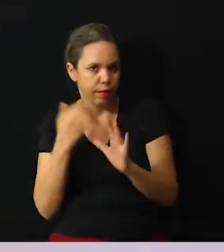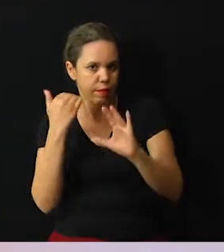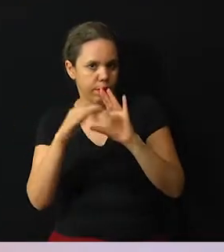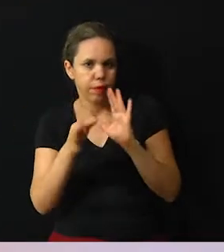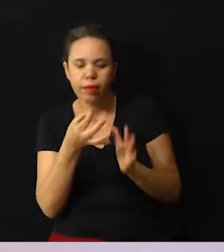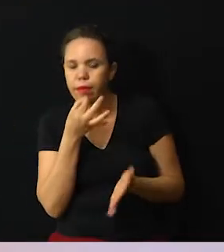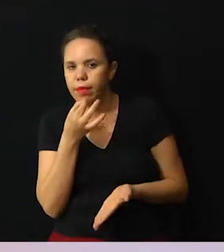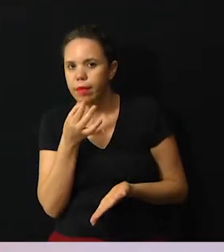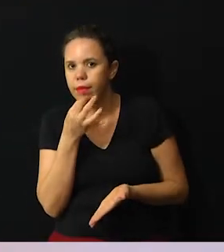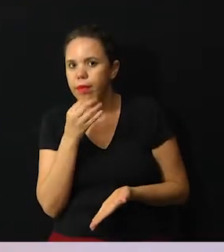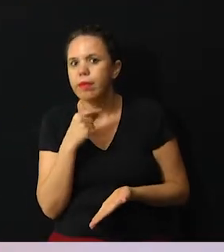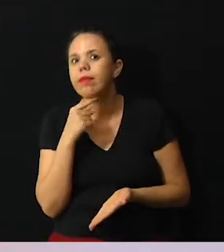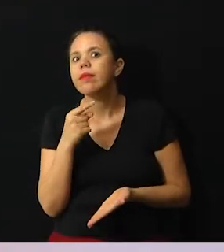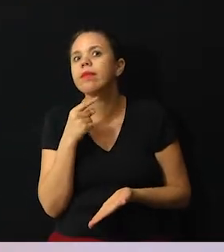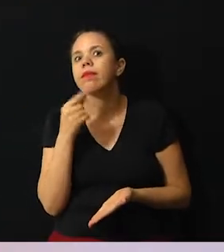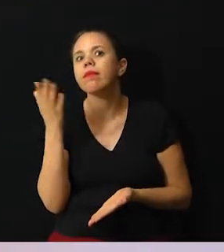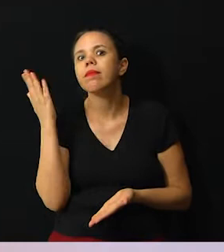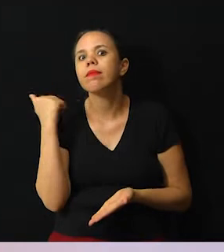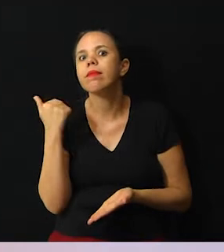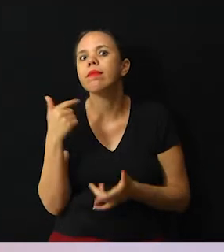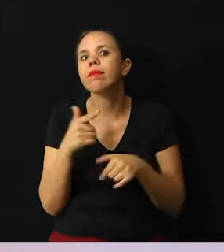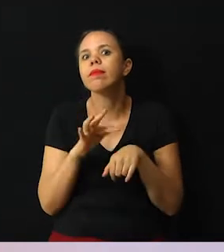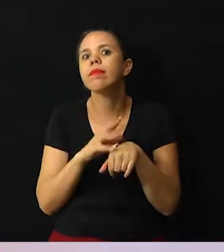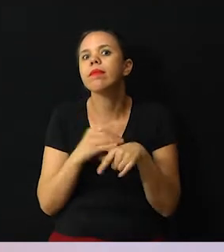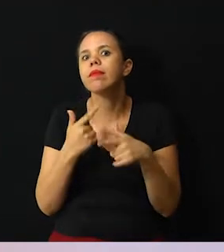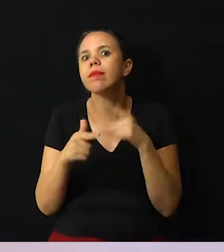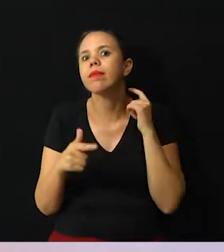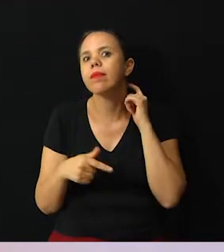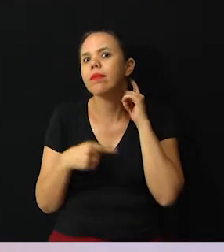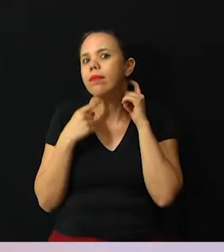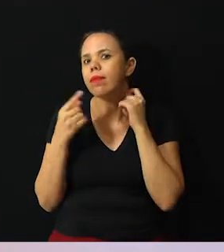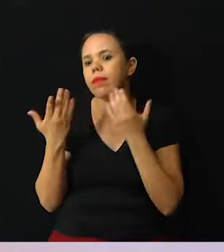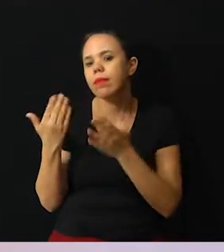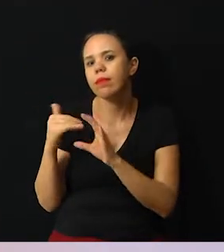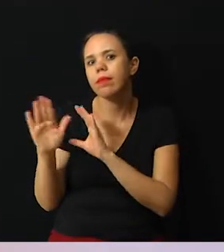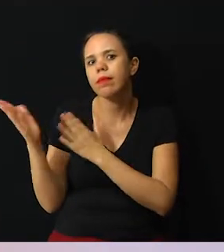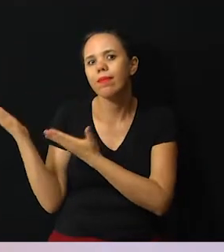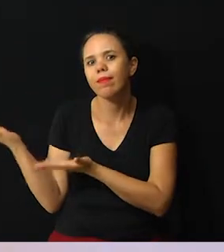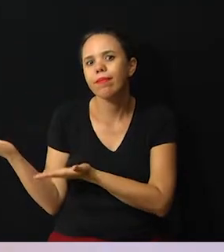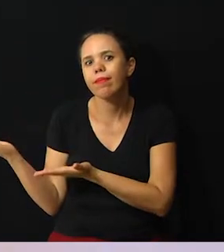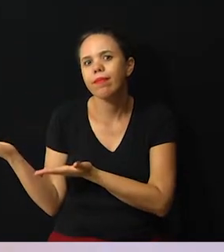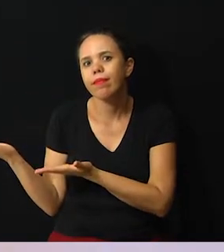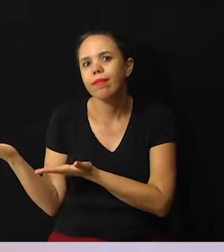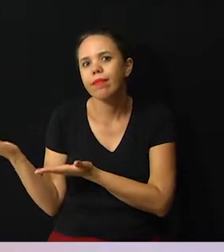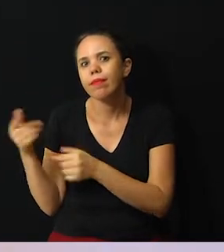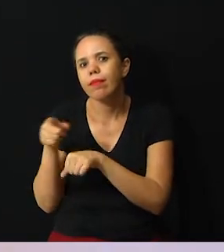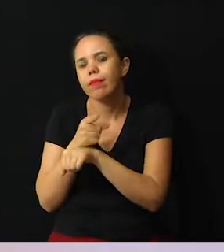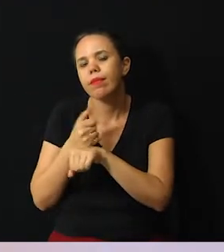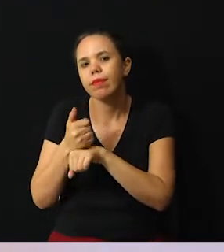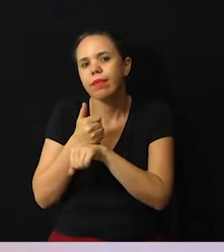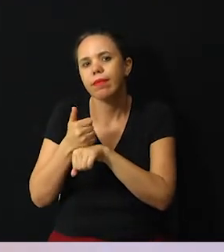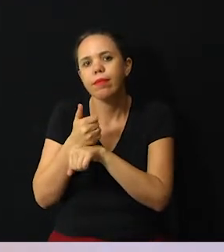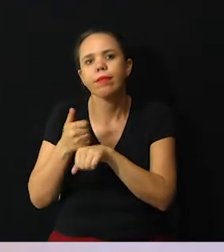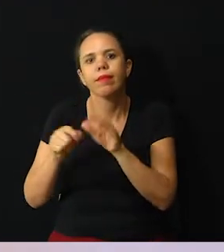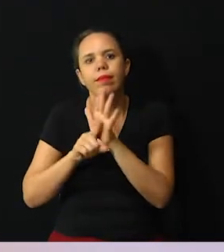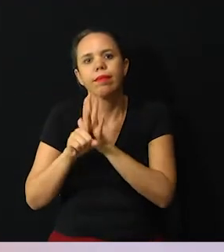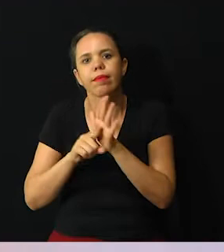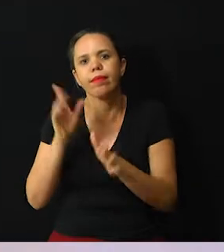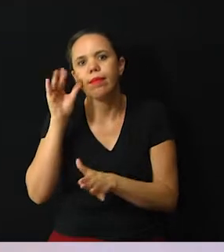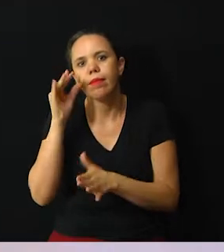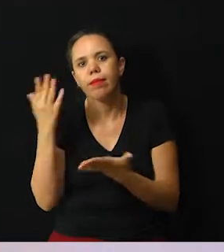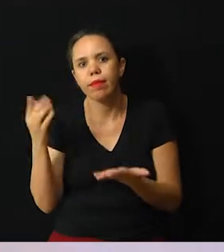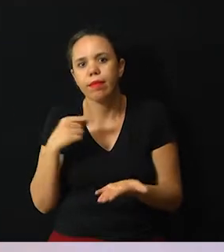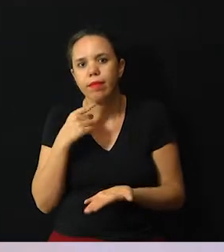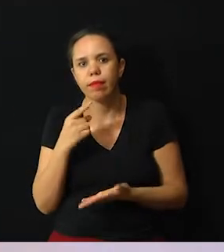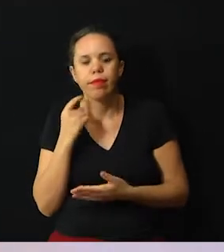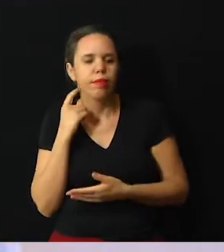e mande sua sugestão. Quer saber sobre alguma doença? Tem alguma dúvida? Manda para cá que a gente vai atrás de um especialista para tirar